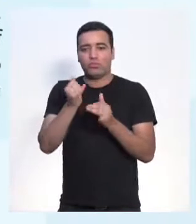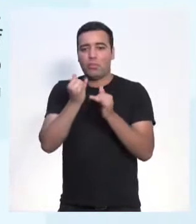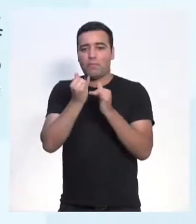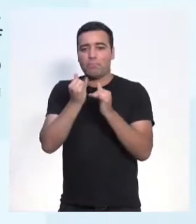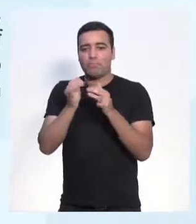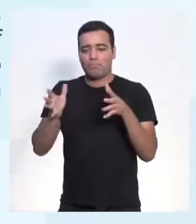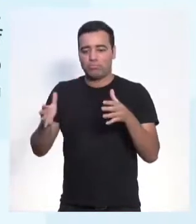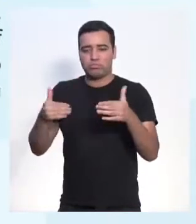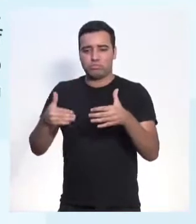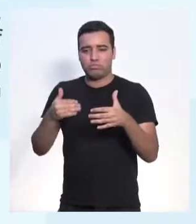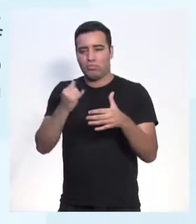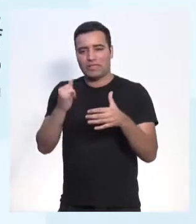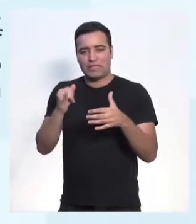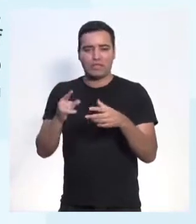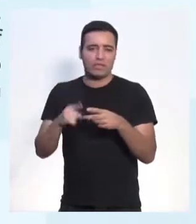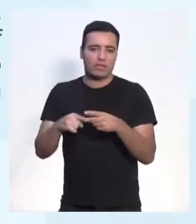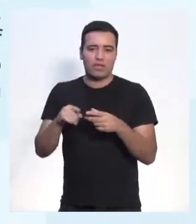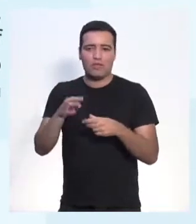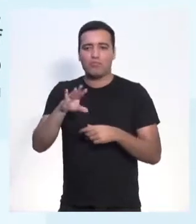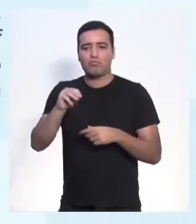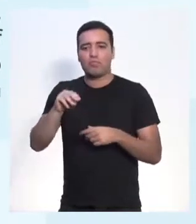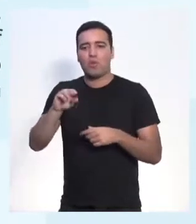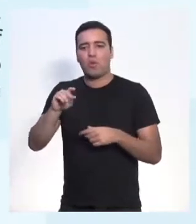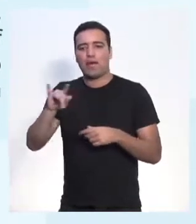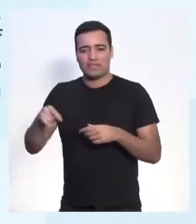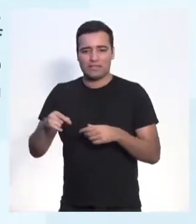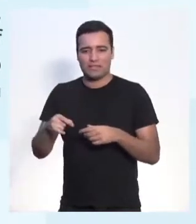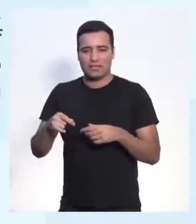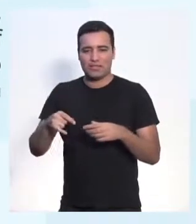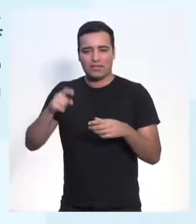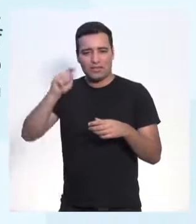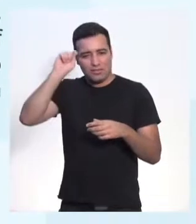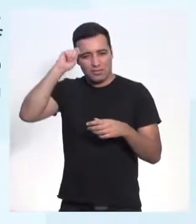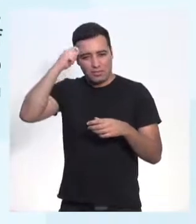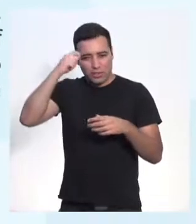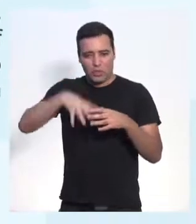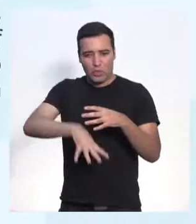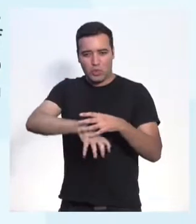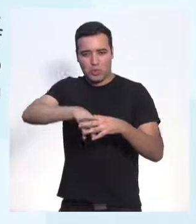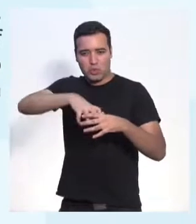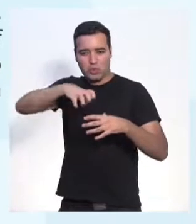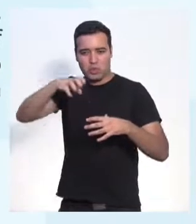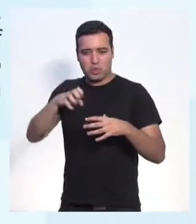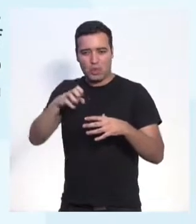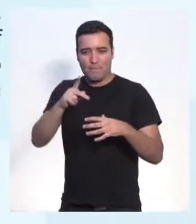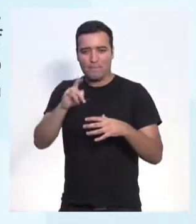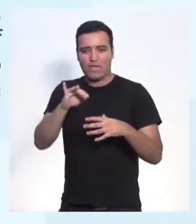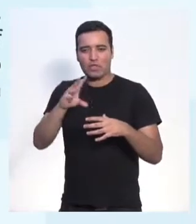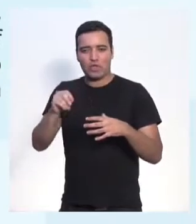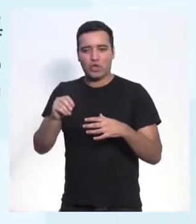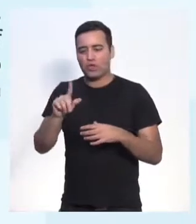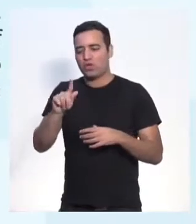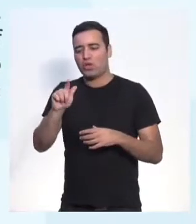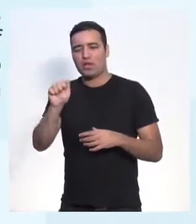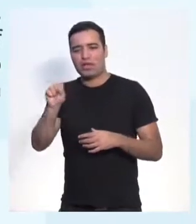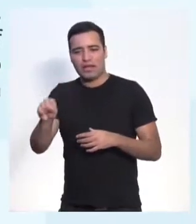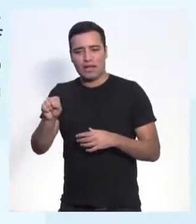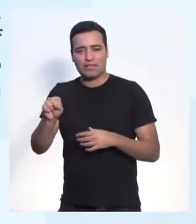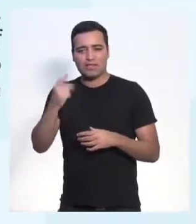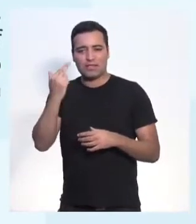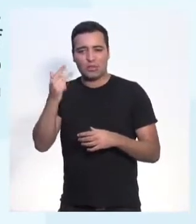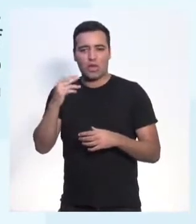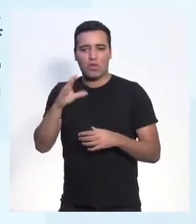Biomass. Biomassa. Petroleum. Petróleo. Natural gas. Gás natural. And coal. E carvão.